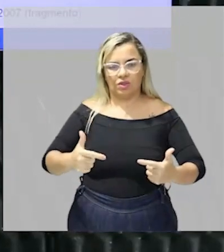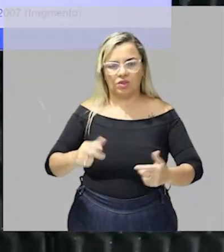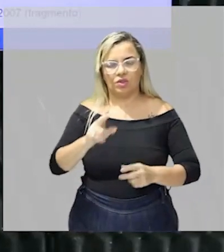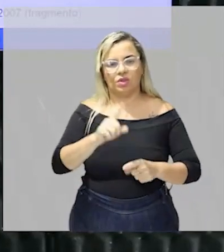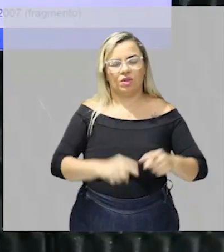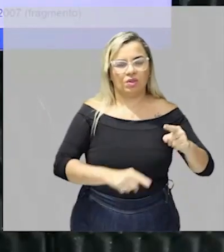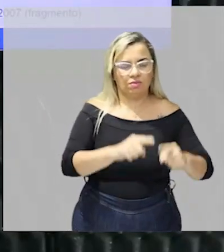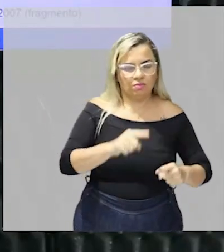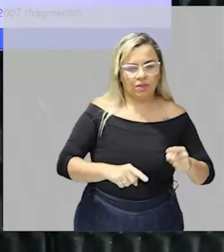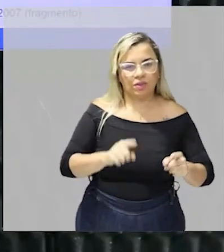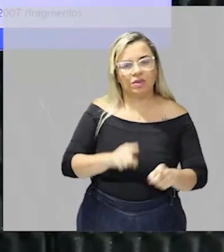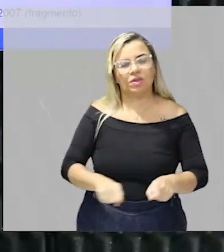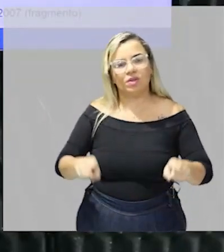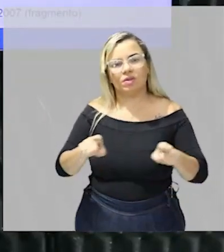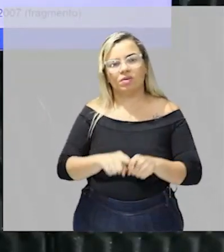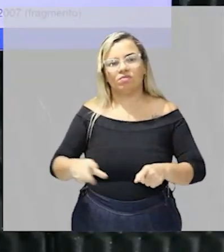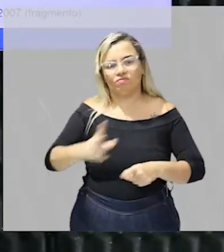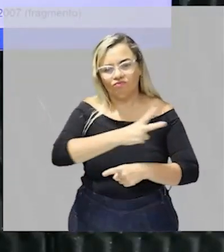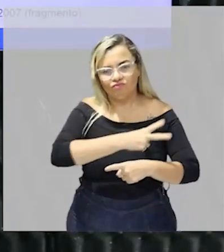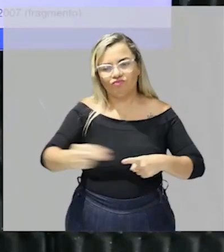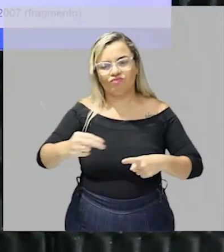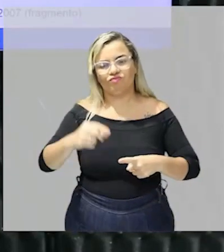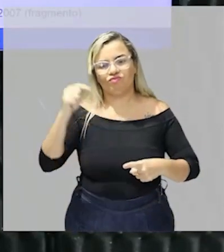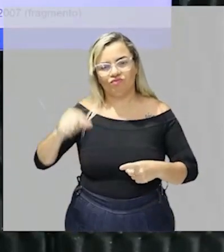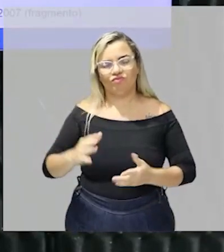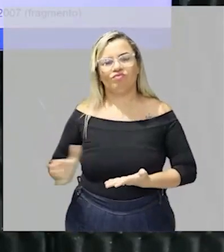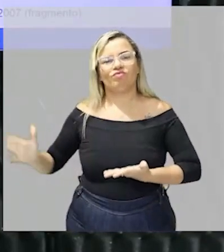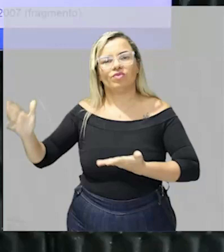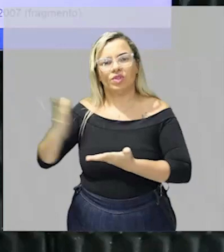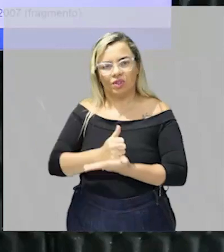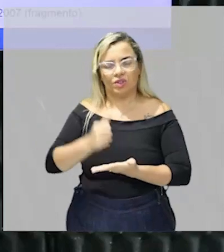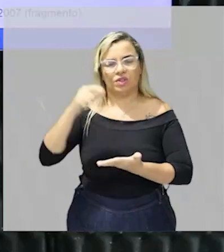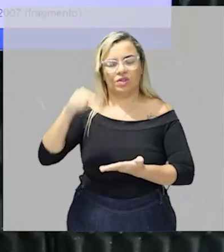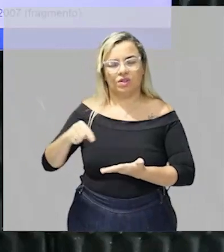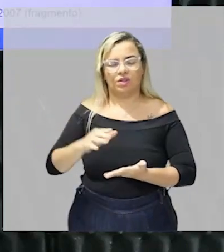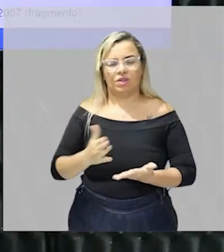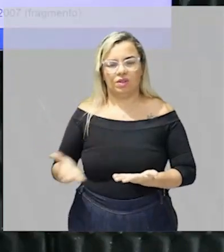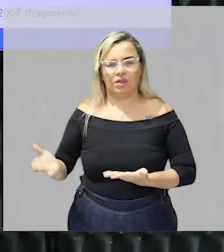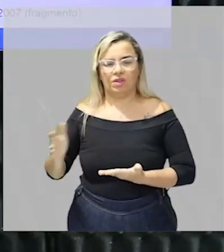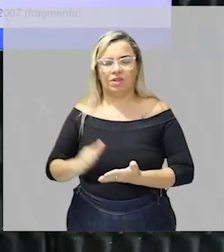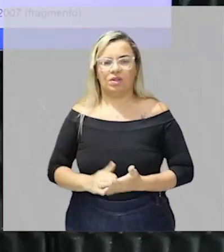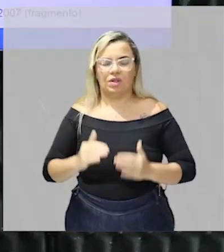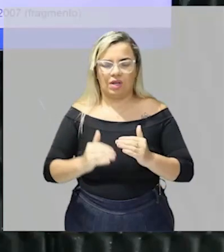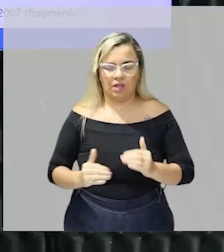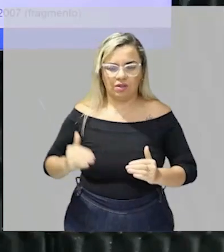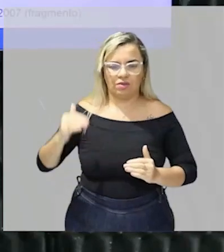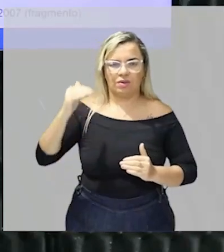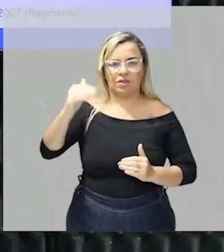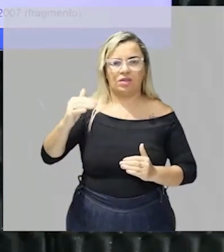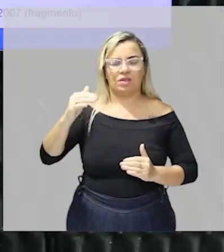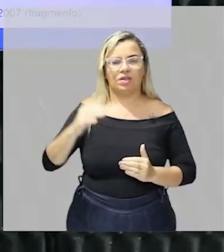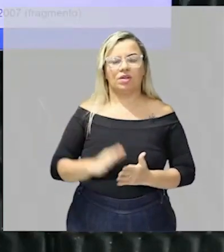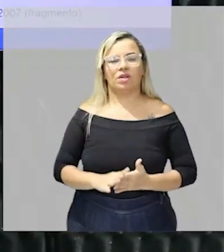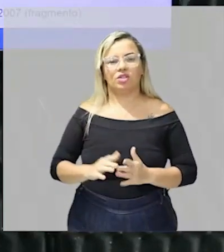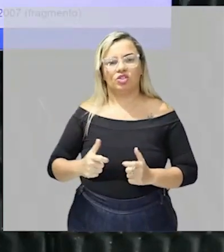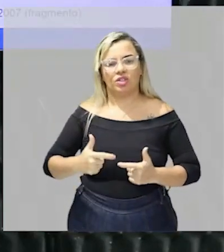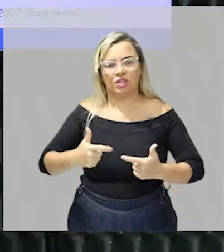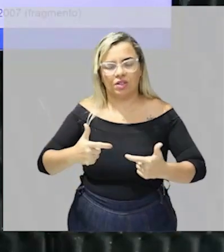venceu. Uma força superior nos venceu. E aí a superioridade bélica